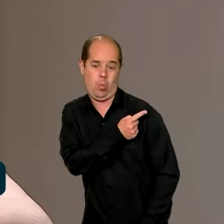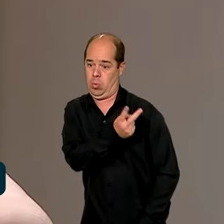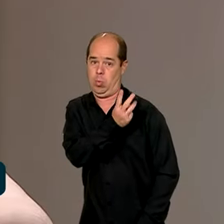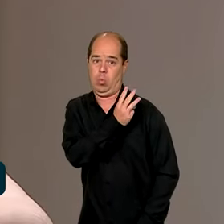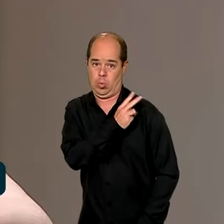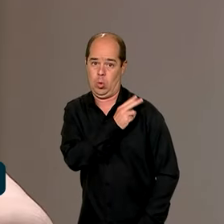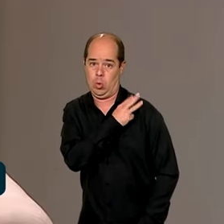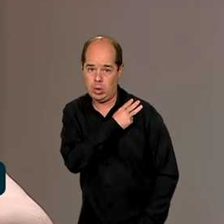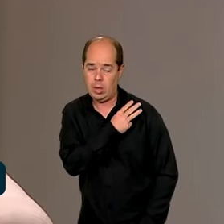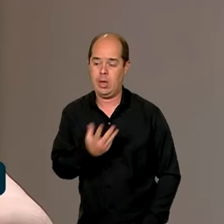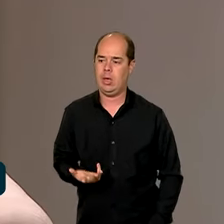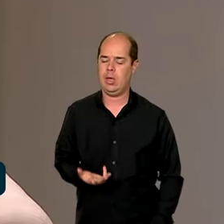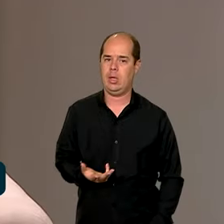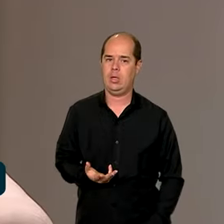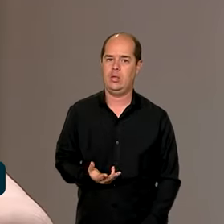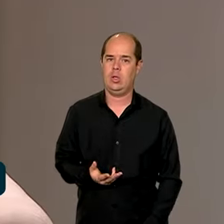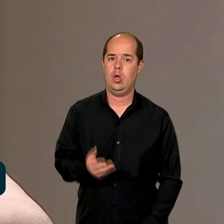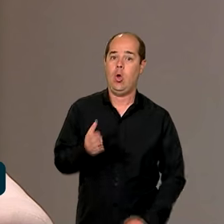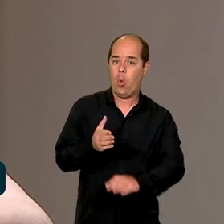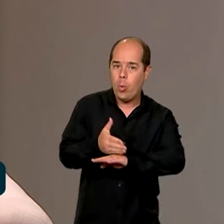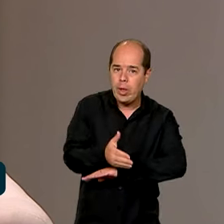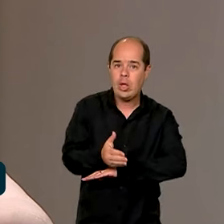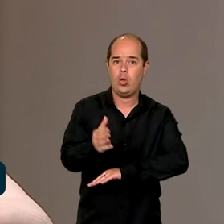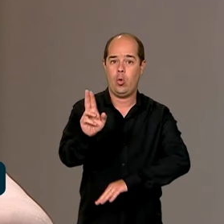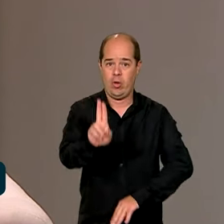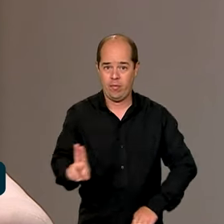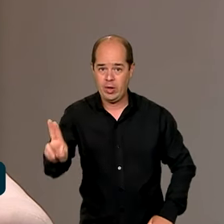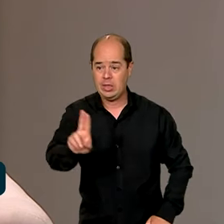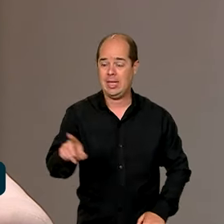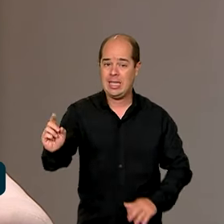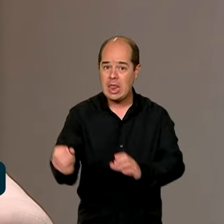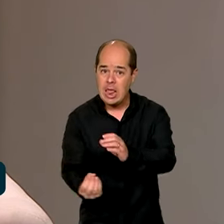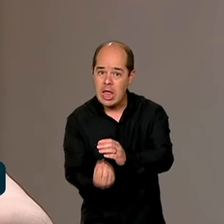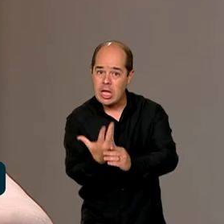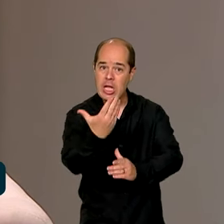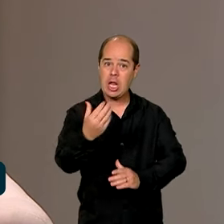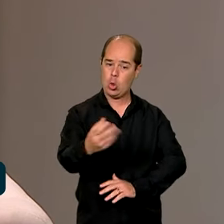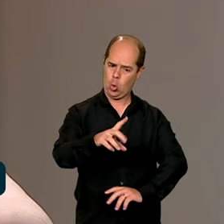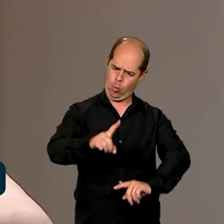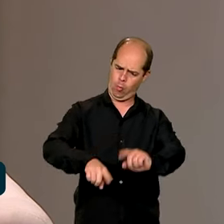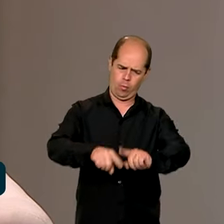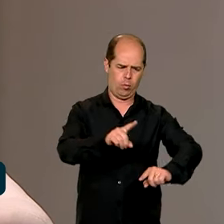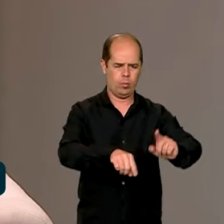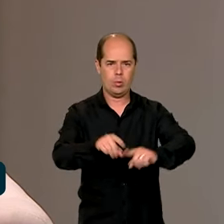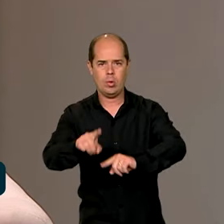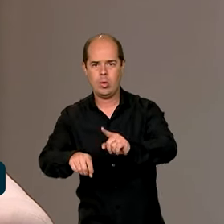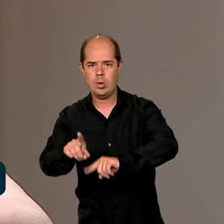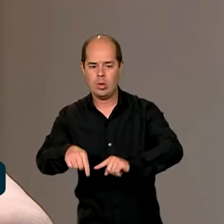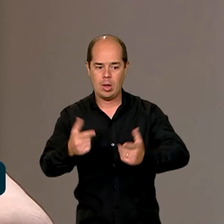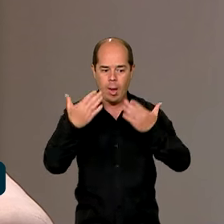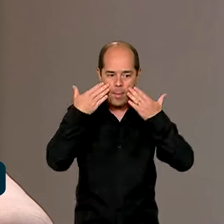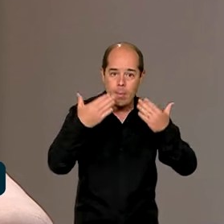que criam novos produtos, mostram para a sociedade a relevância da ciência,